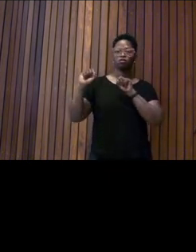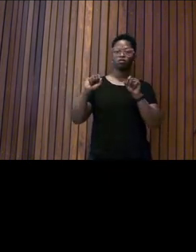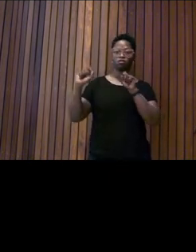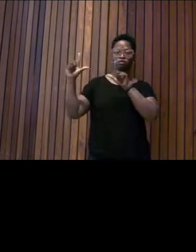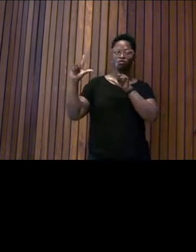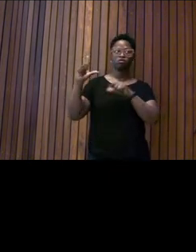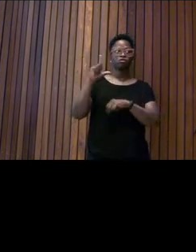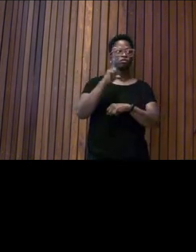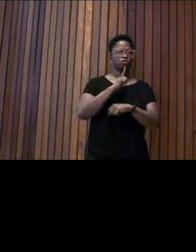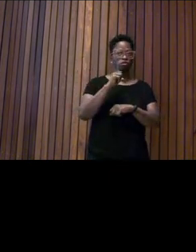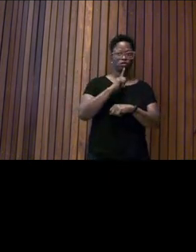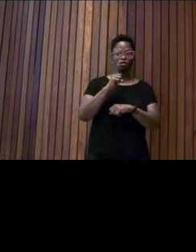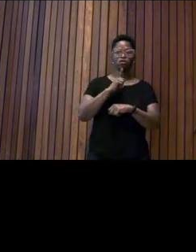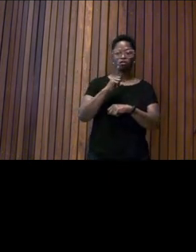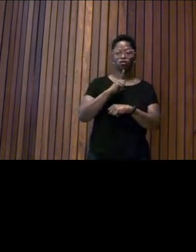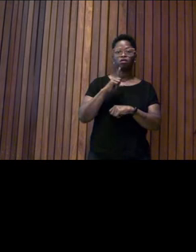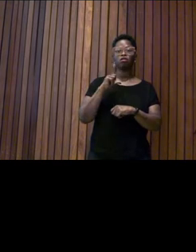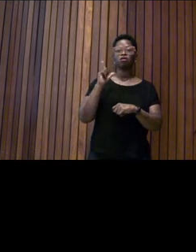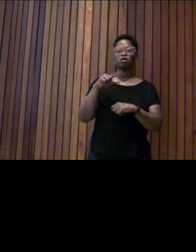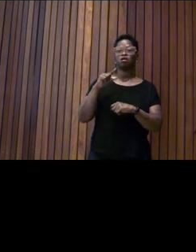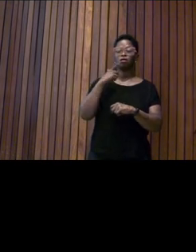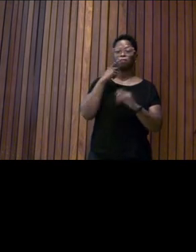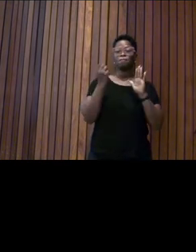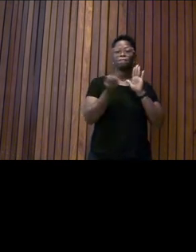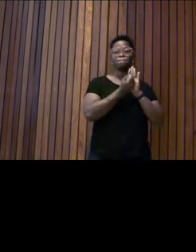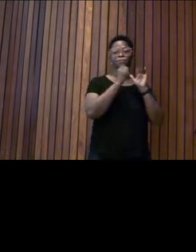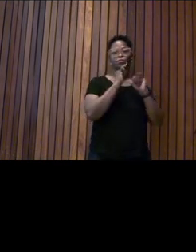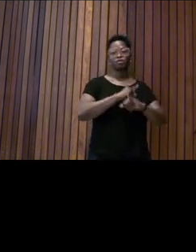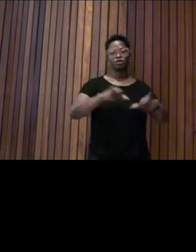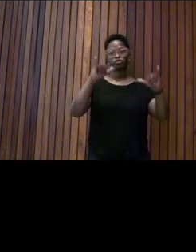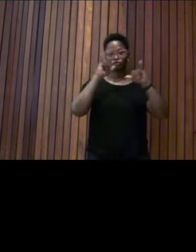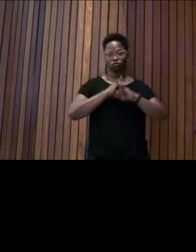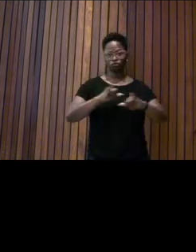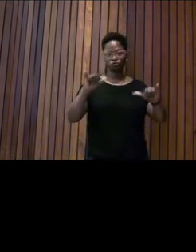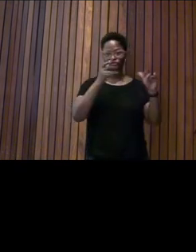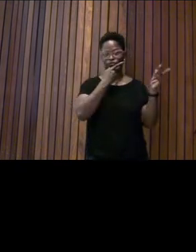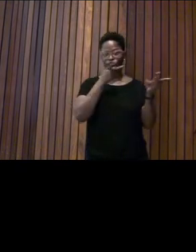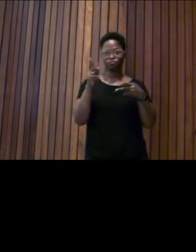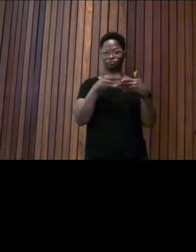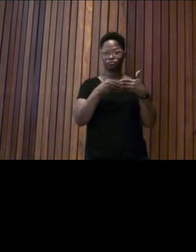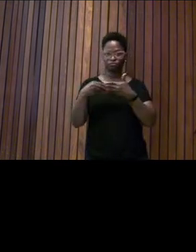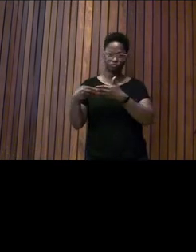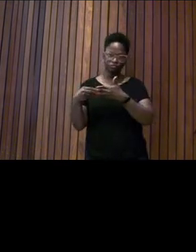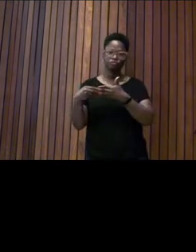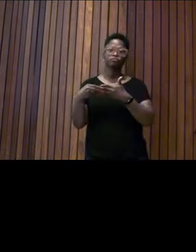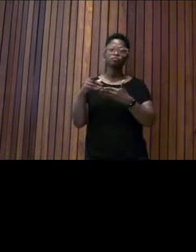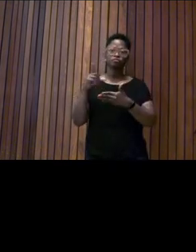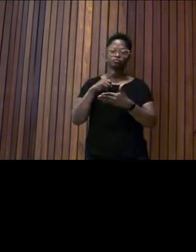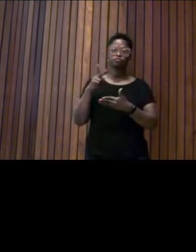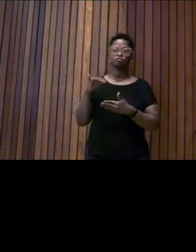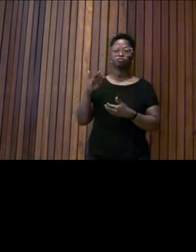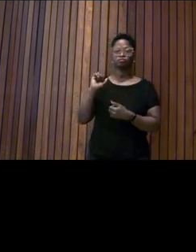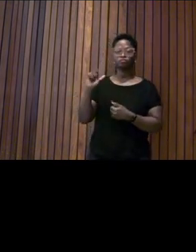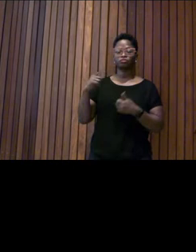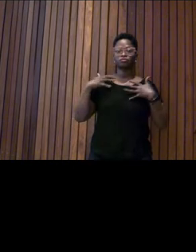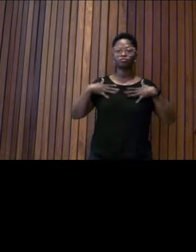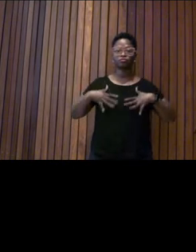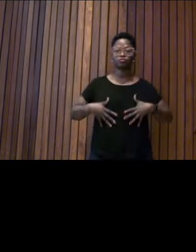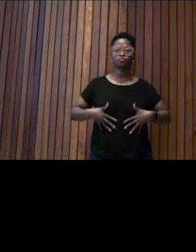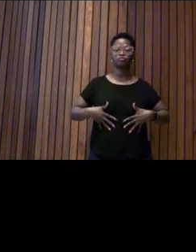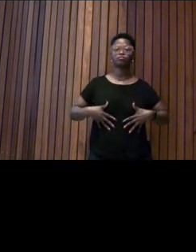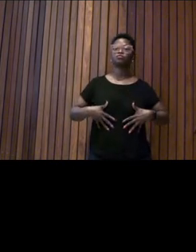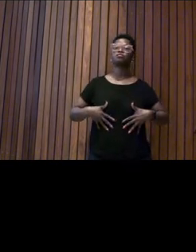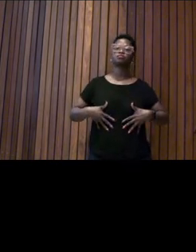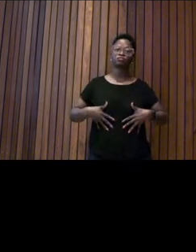né, do card, né, digamos que agora é da visita guiada ao Pombal. Eu estou usando uma